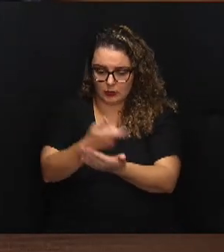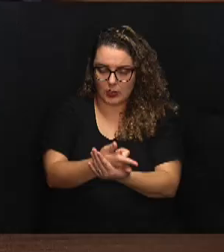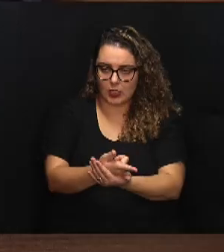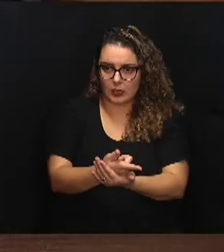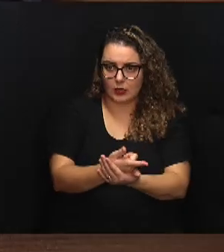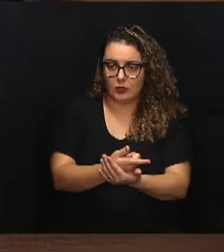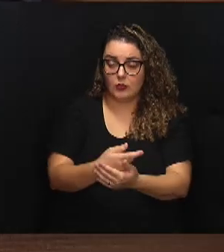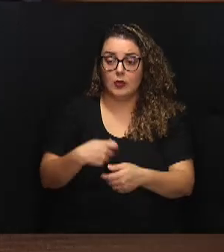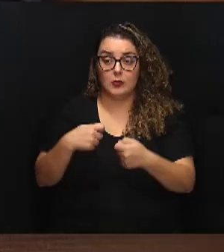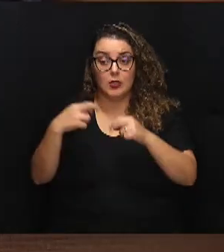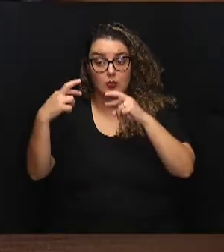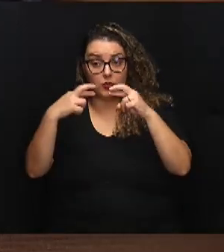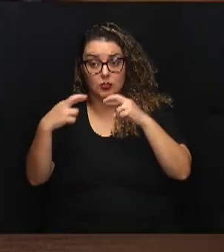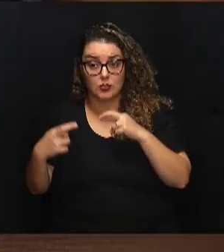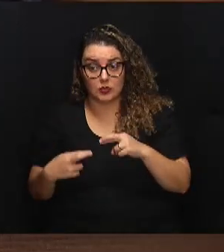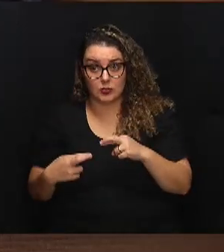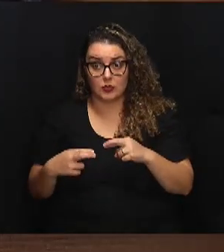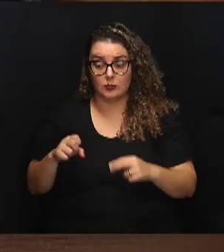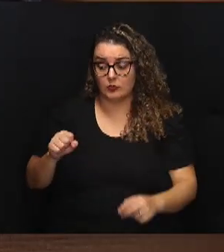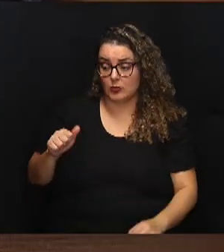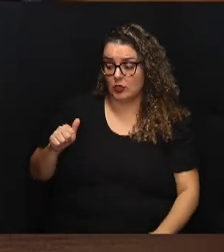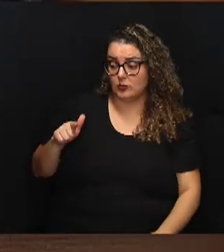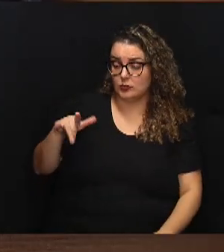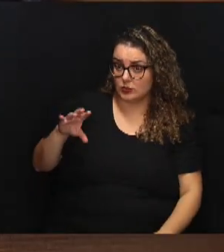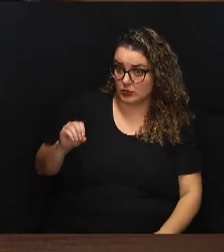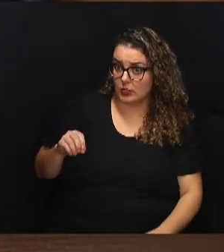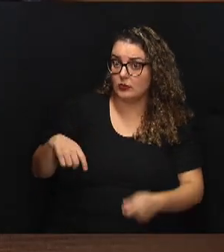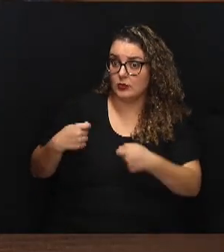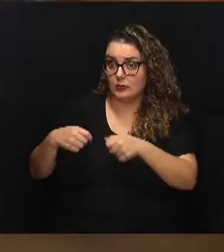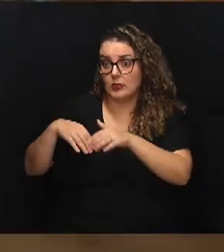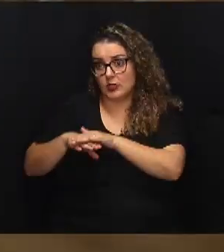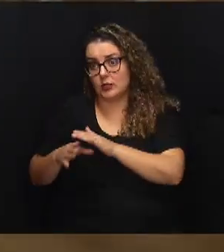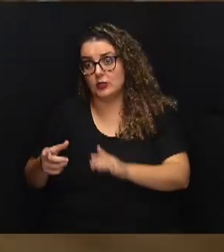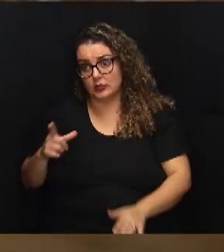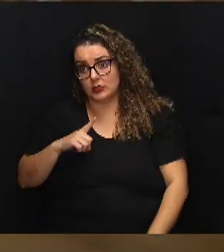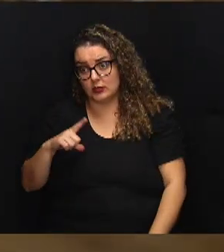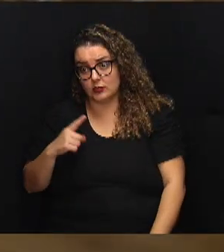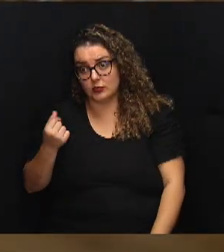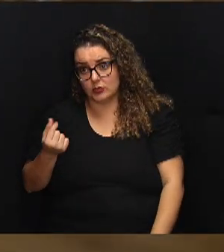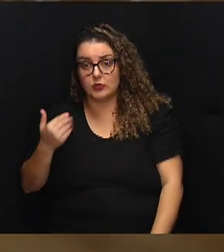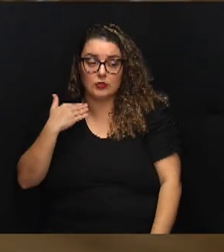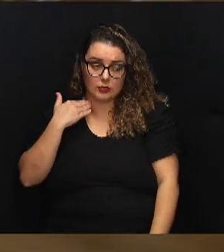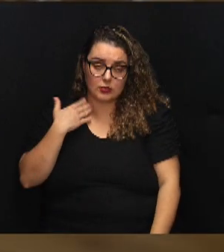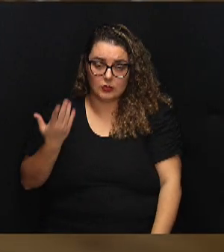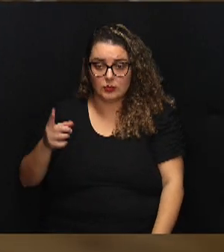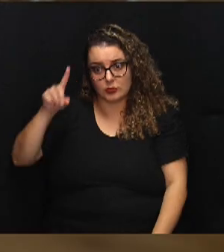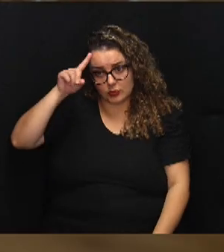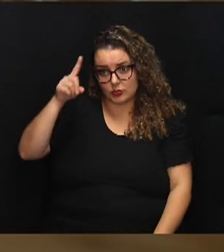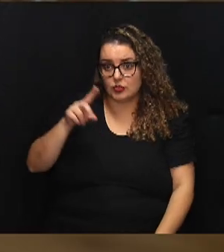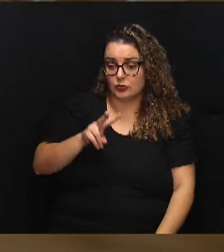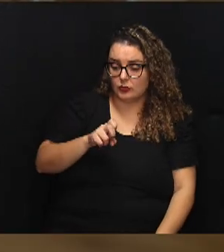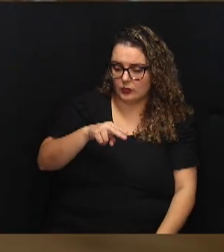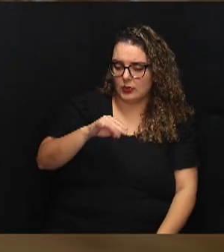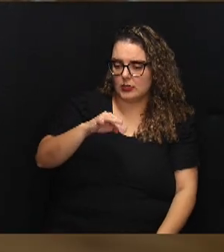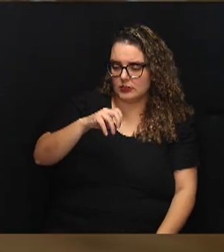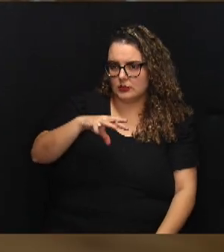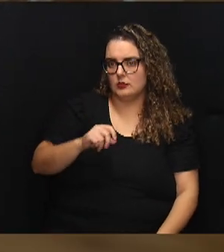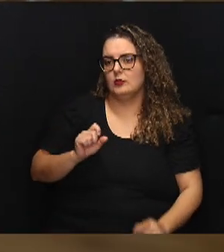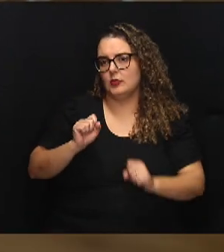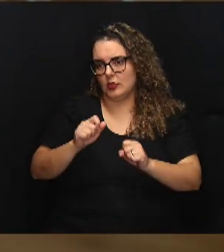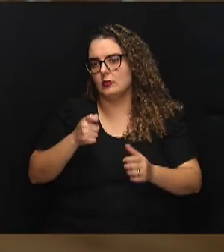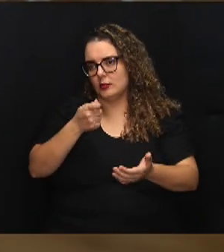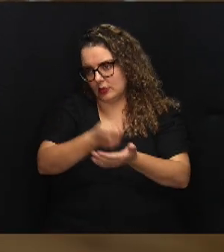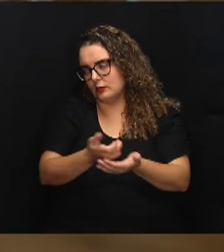precisar observar de ter o saldo necessário na conta corrente, na data de vencimento, para poder fazer